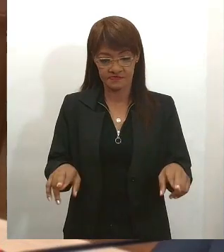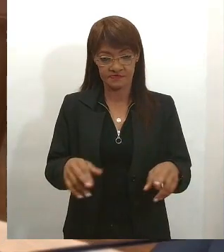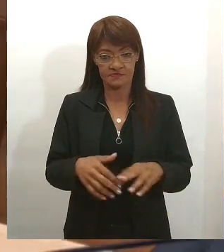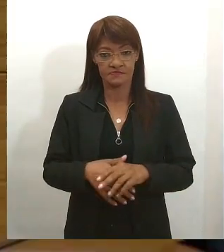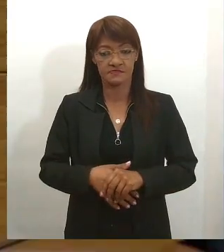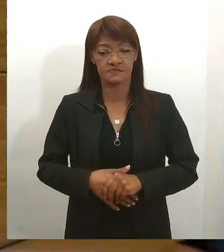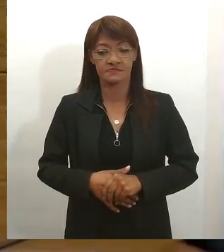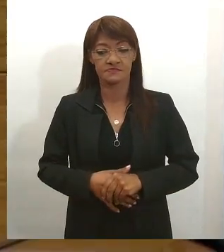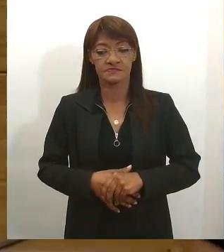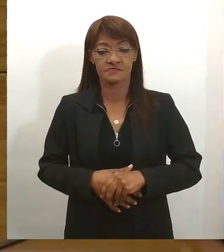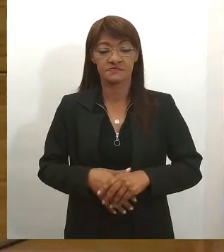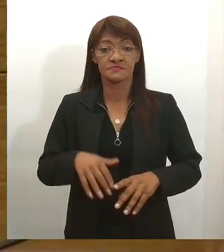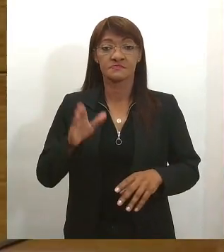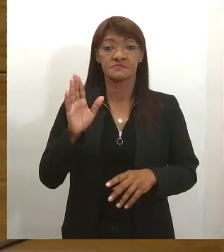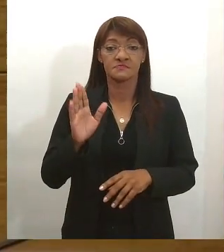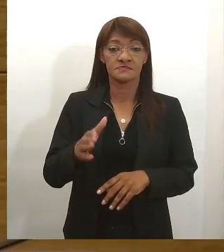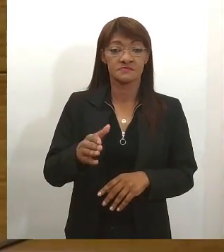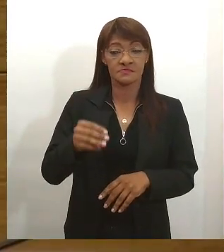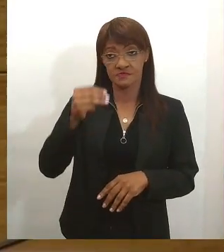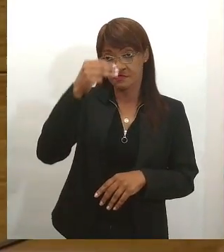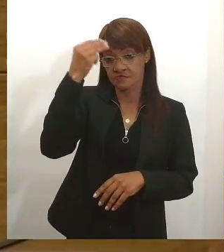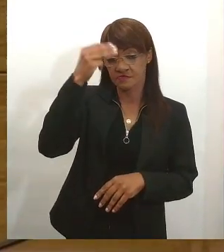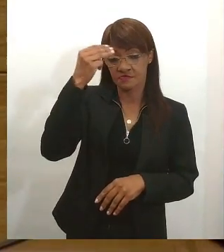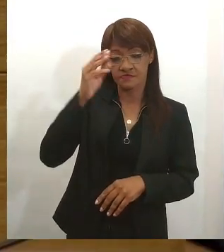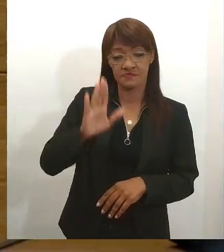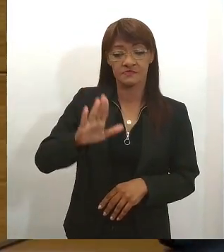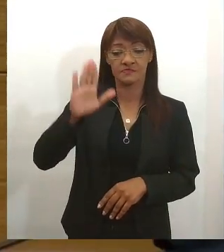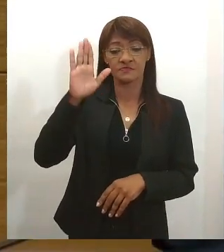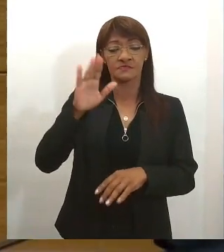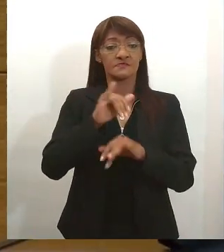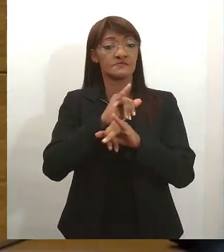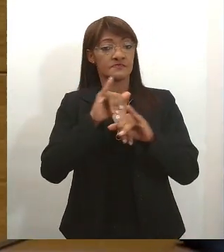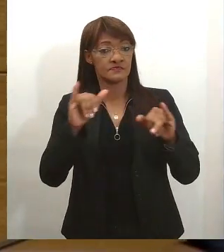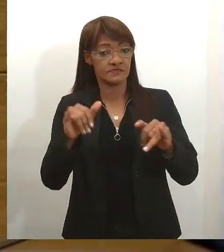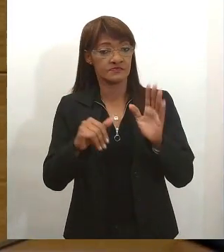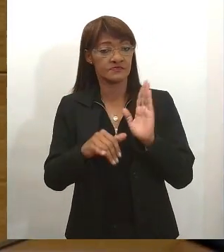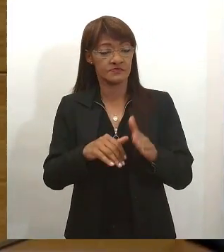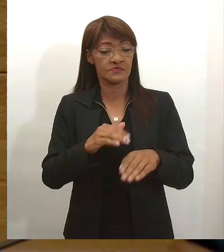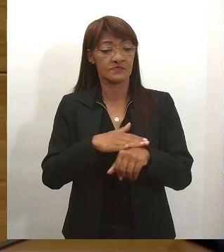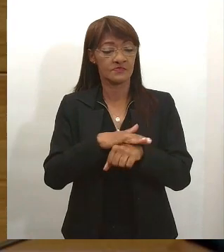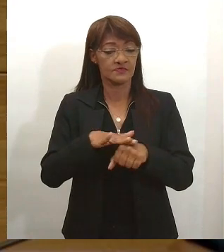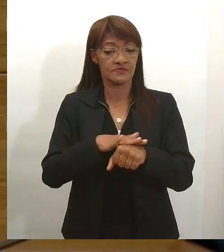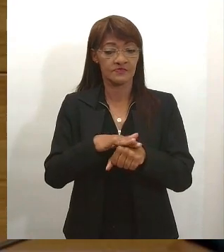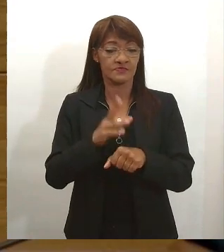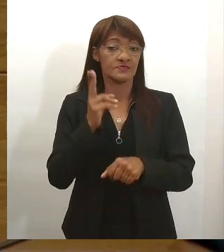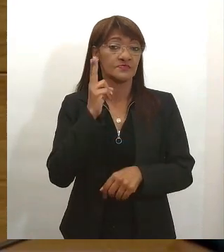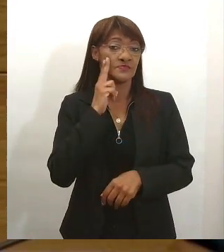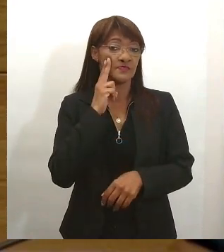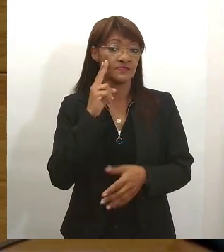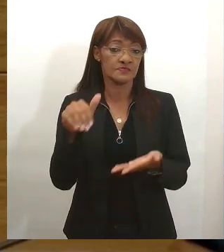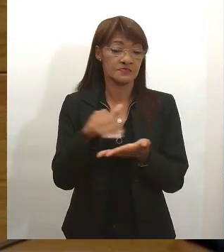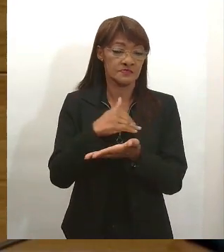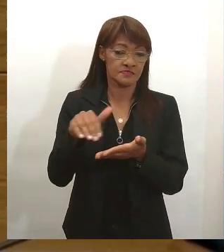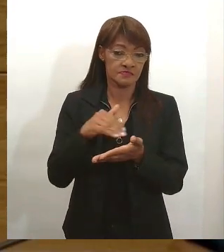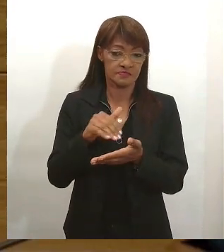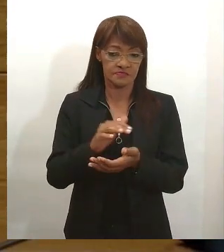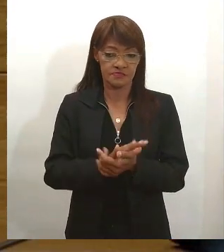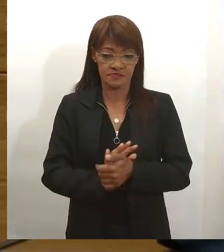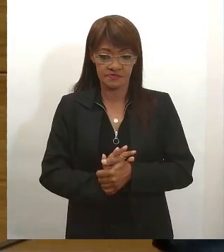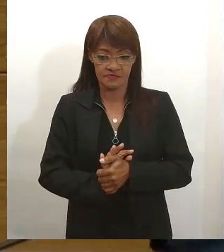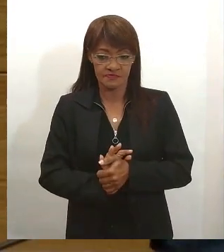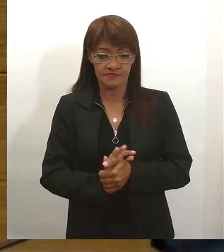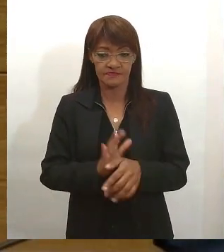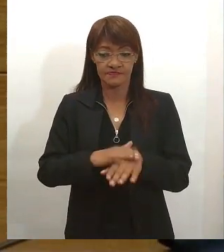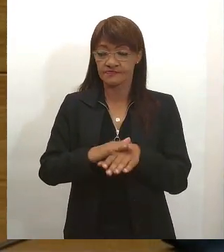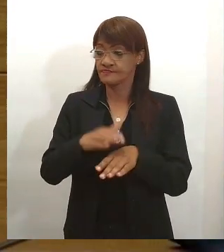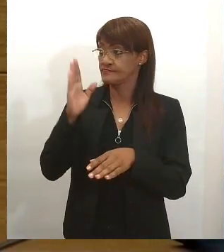para informar que já conversou com o secretário Zezinho Sobral. De acordo com o parlamentar, o secretário informou que vai se reunir com todos